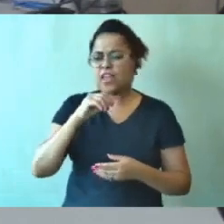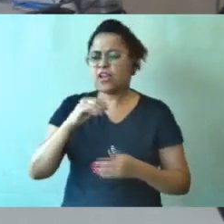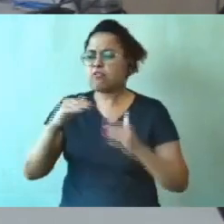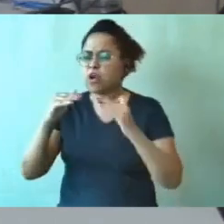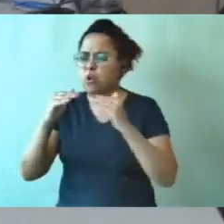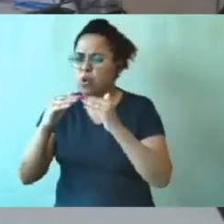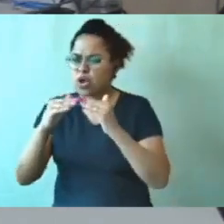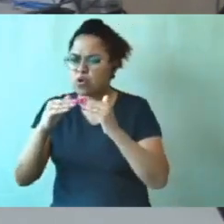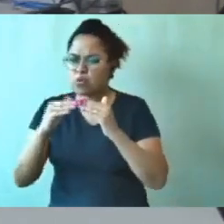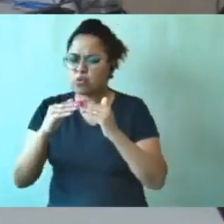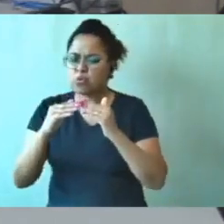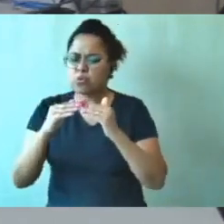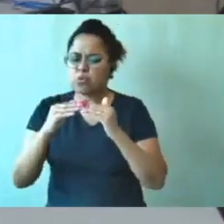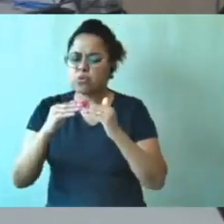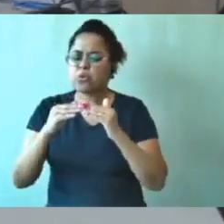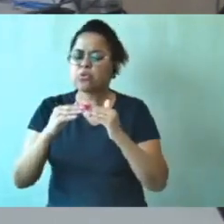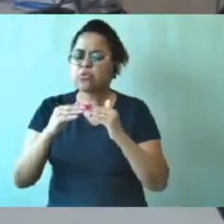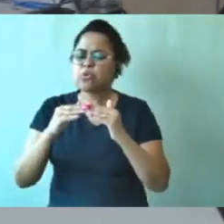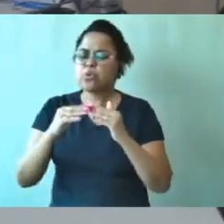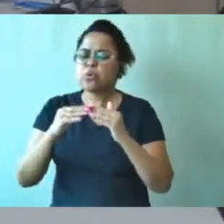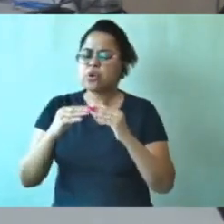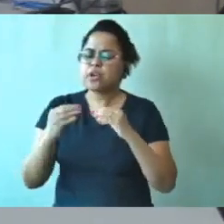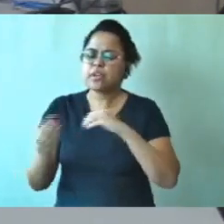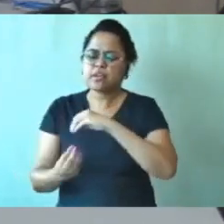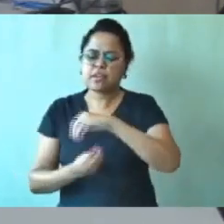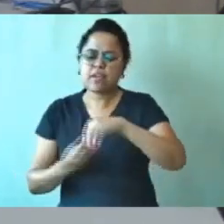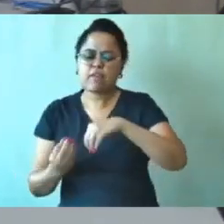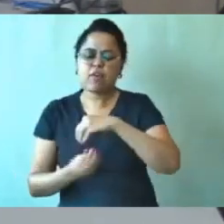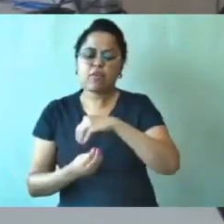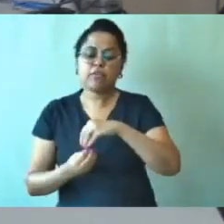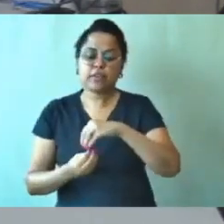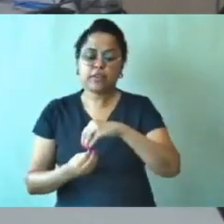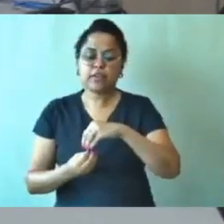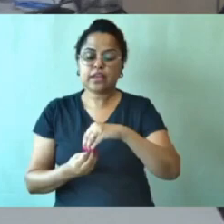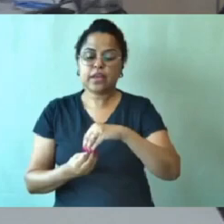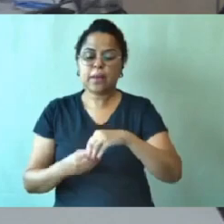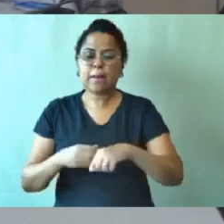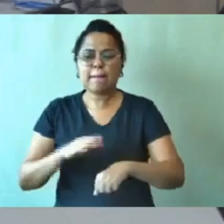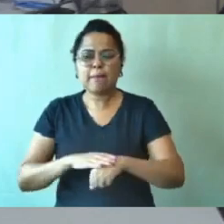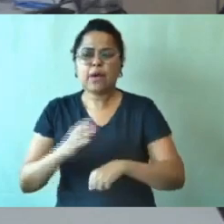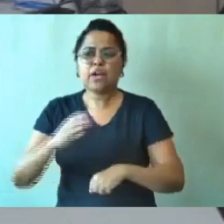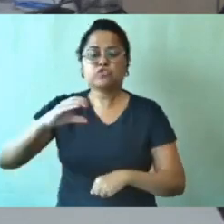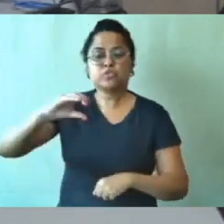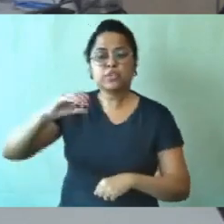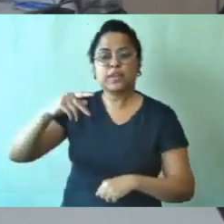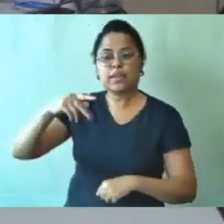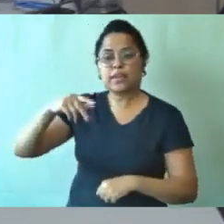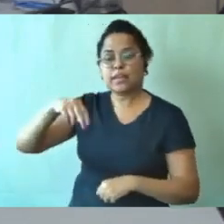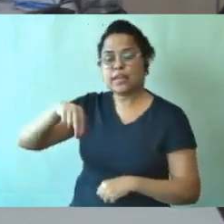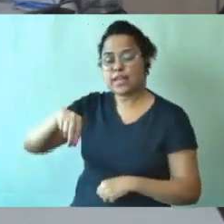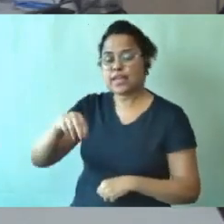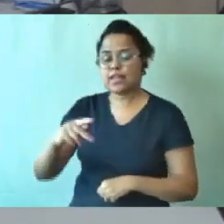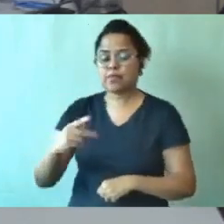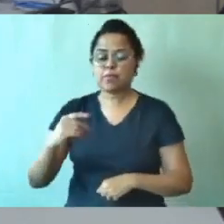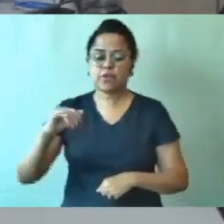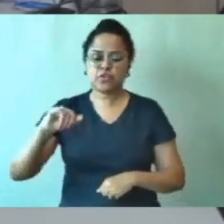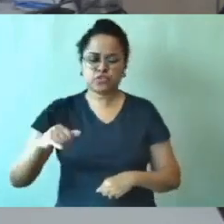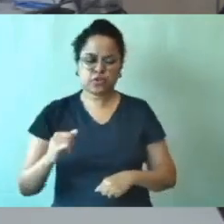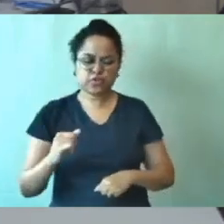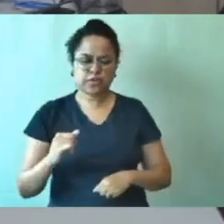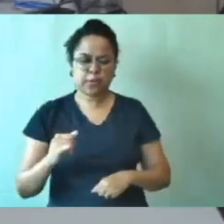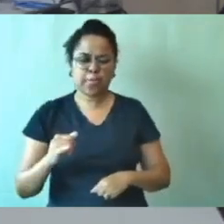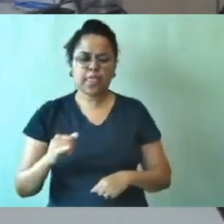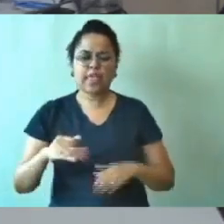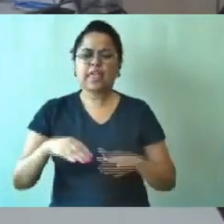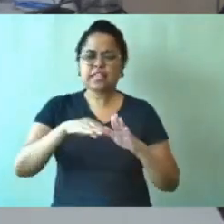Né? Esse instrumento pode ser colocado nessa CPI? A gente gostaria de fazer esse pedido